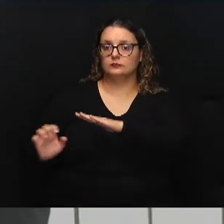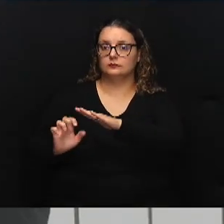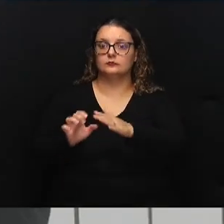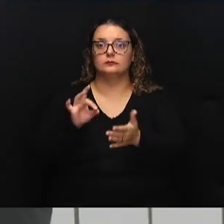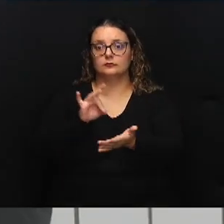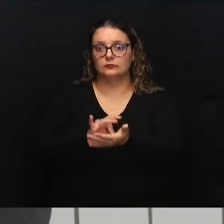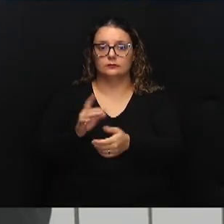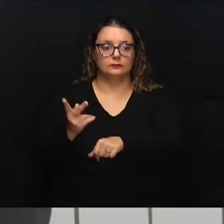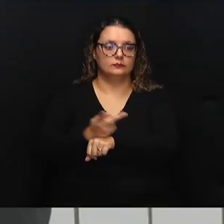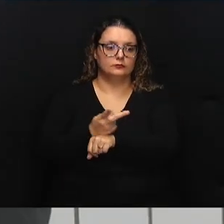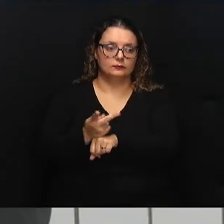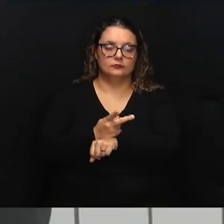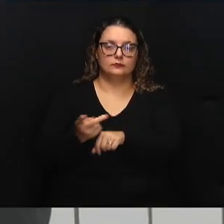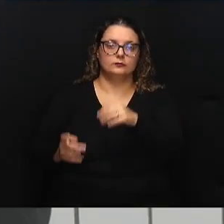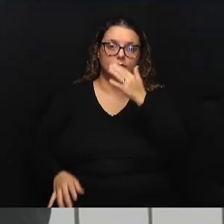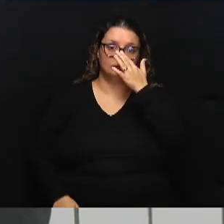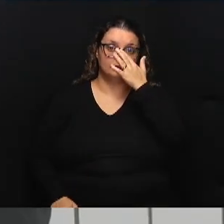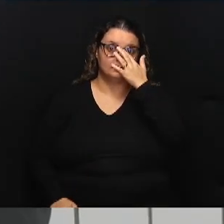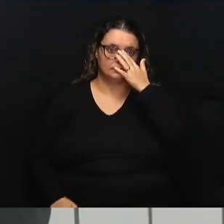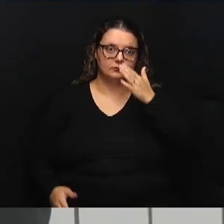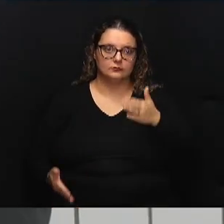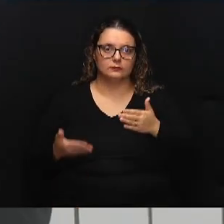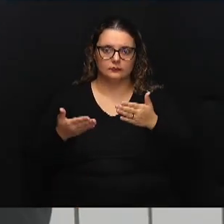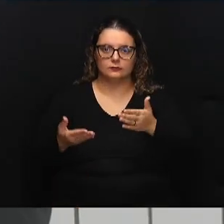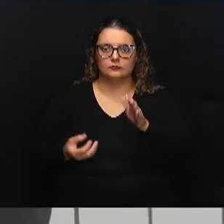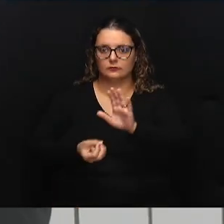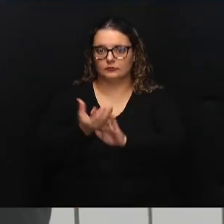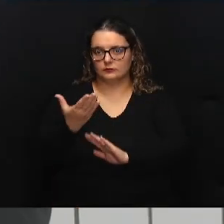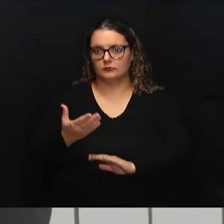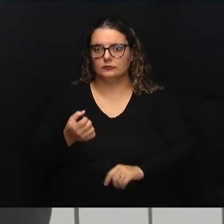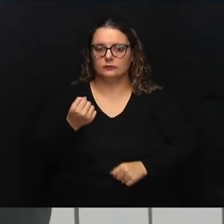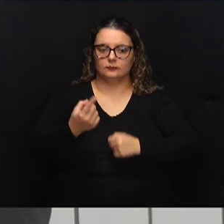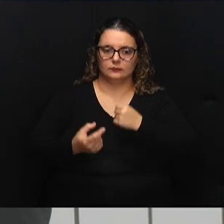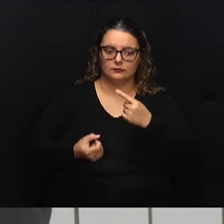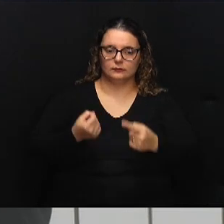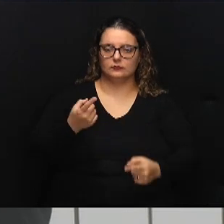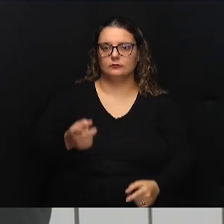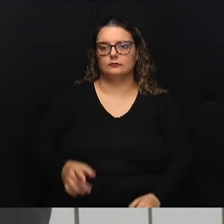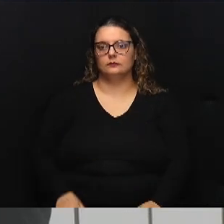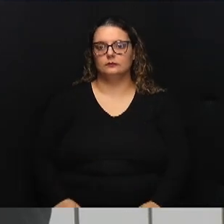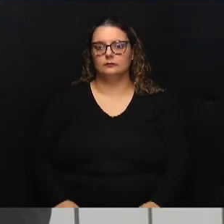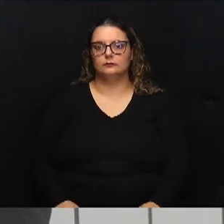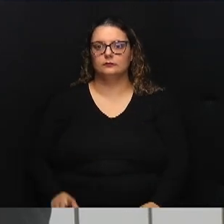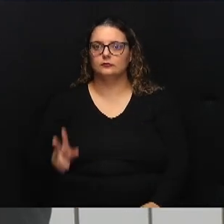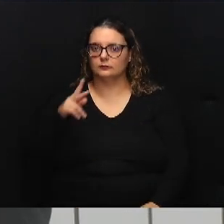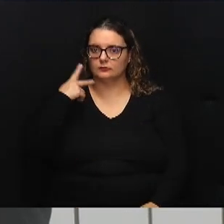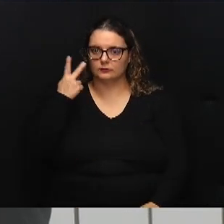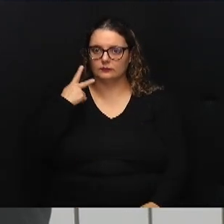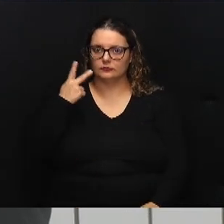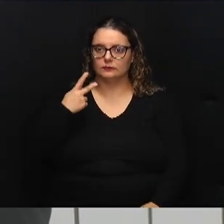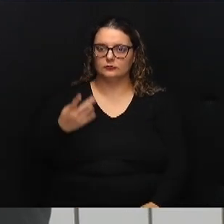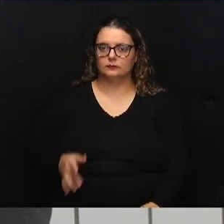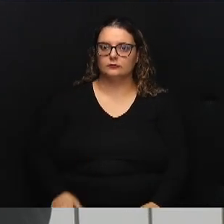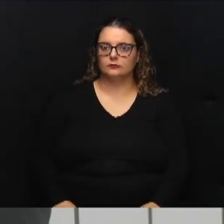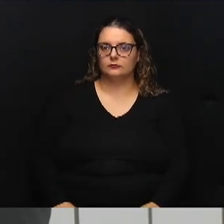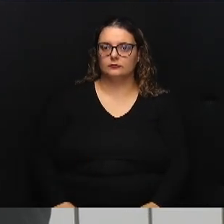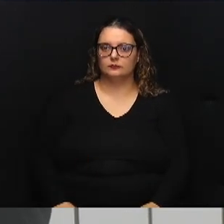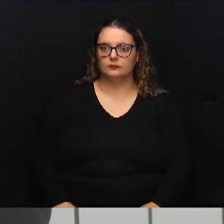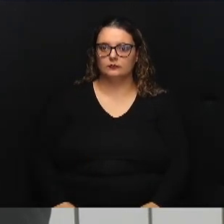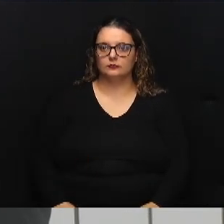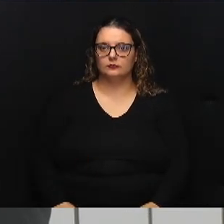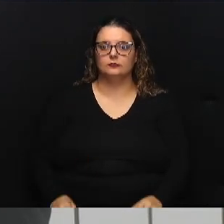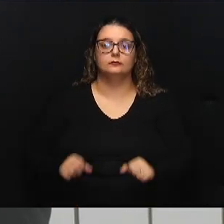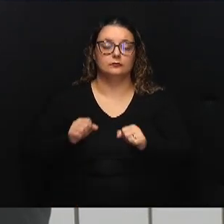realmente procurar estabelecer, criar algumas políticas para